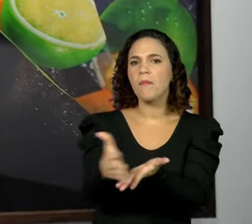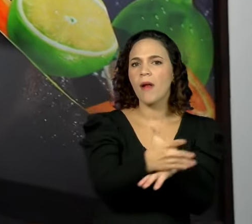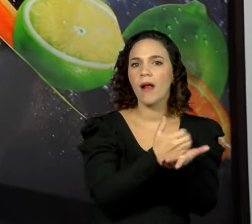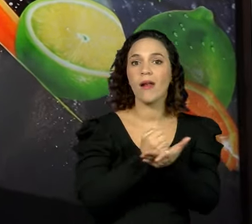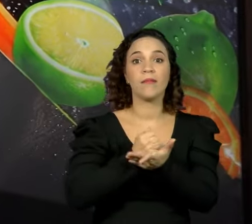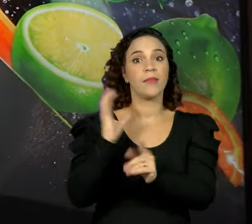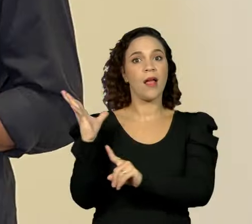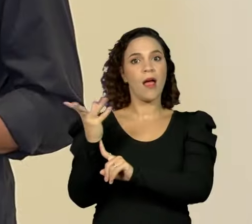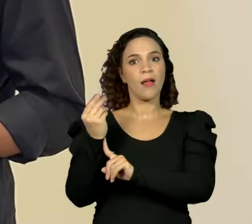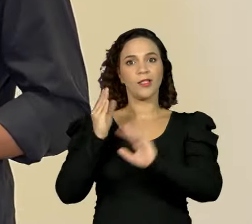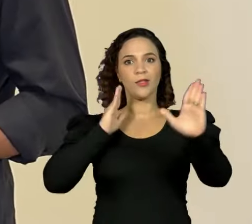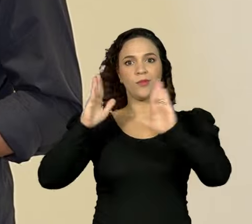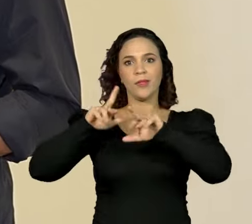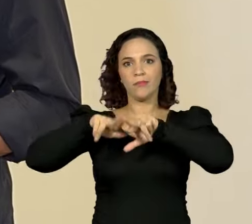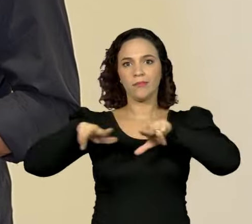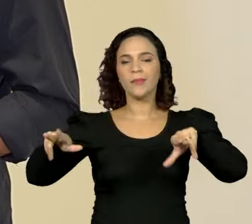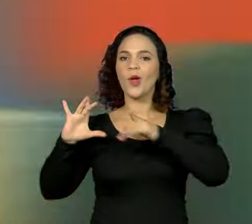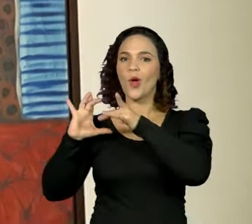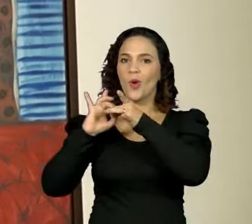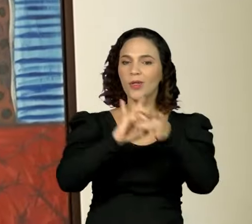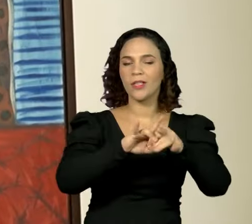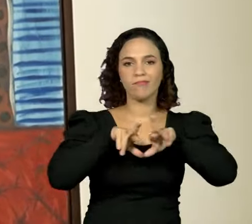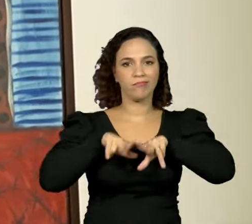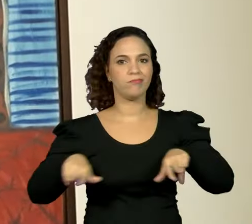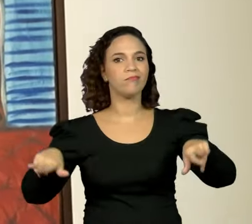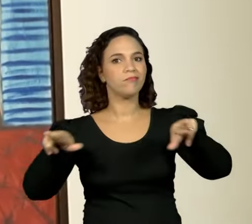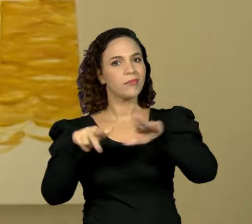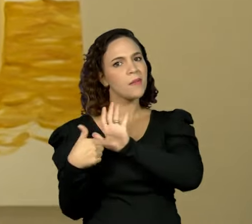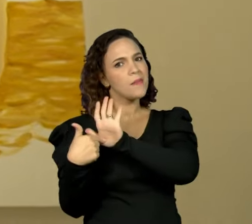diversas épocas, em contextos muito diferentes.